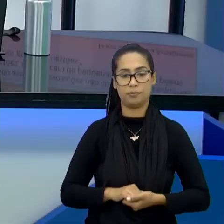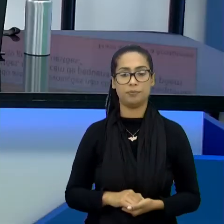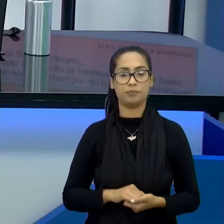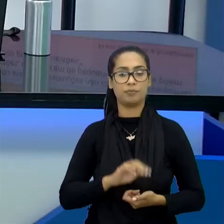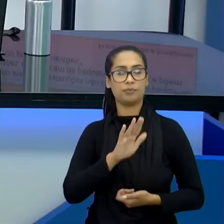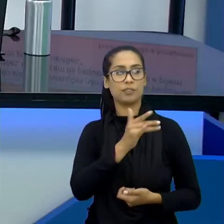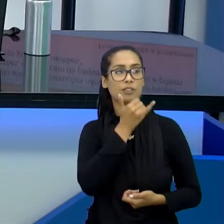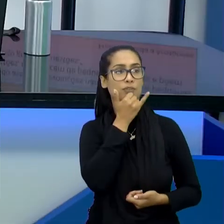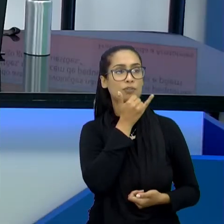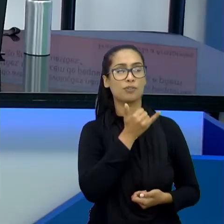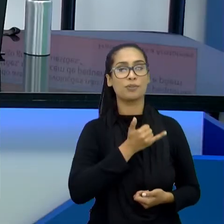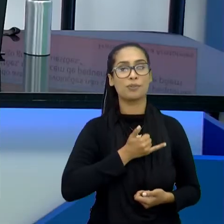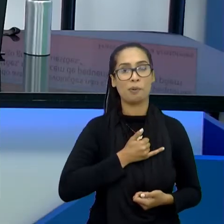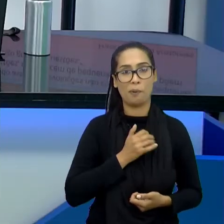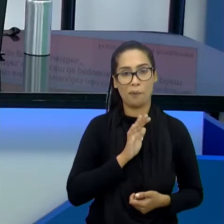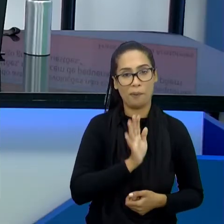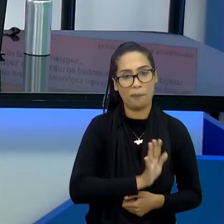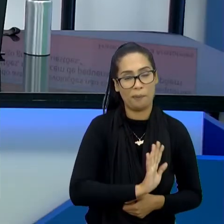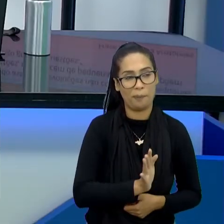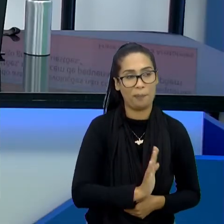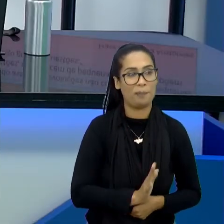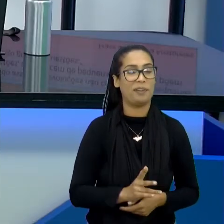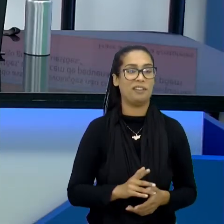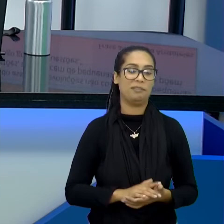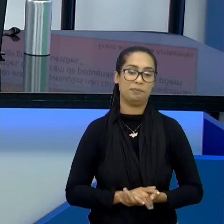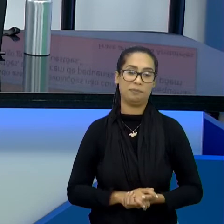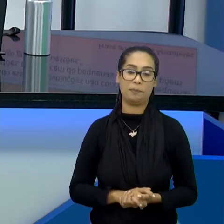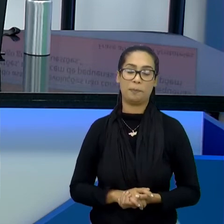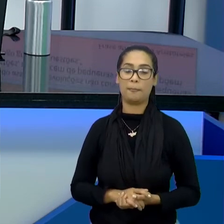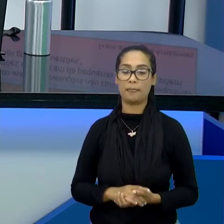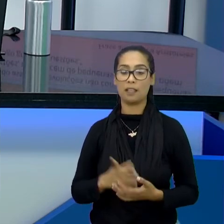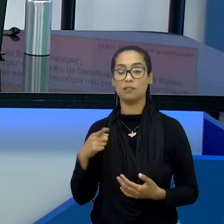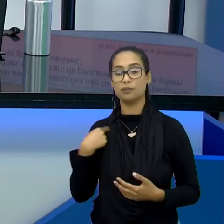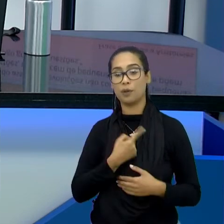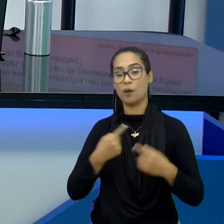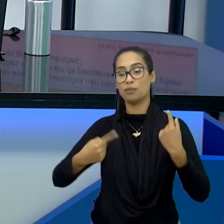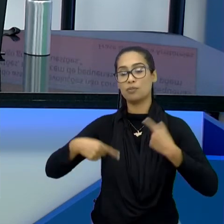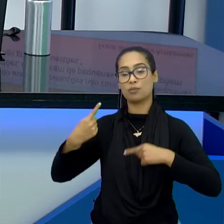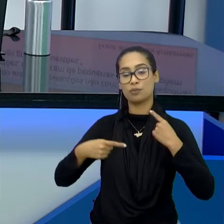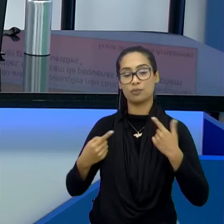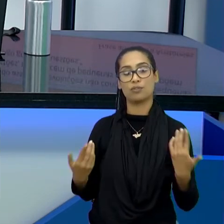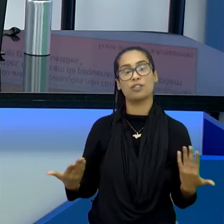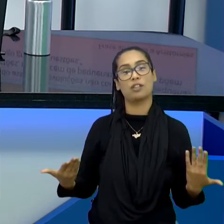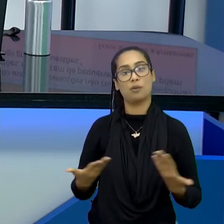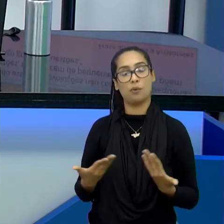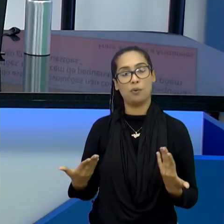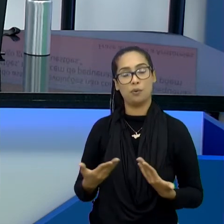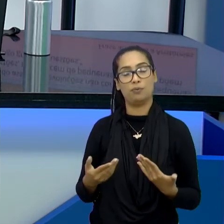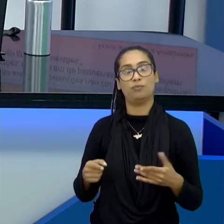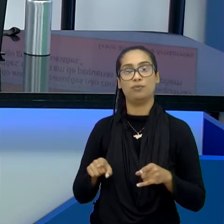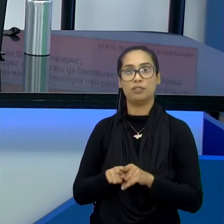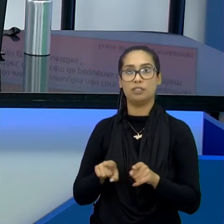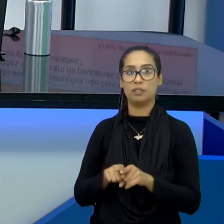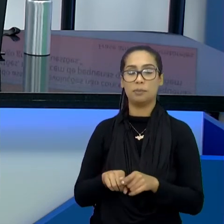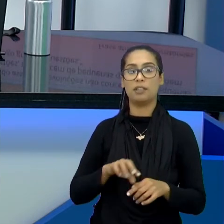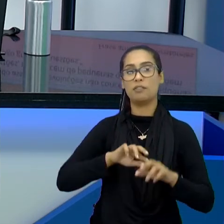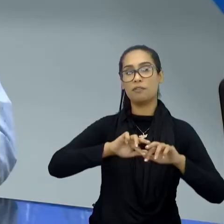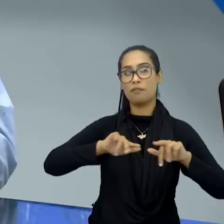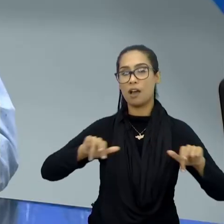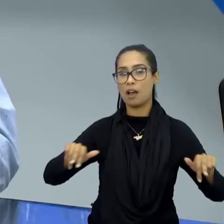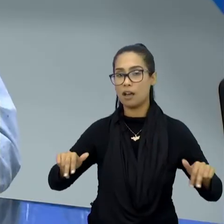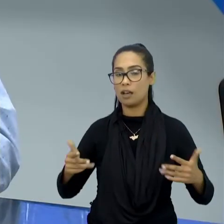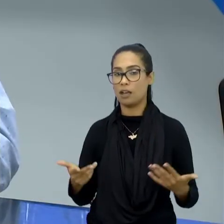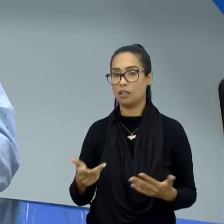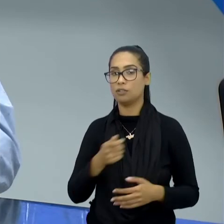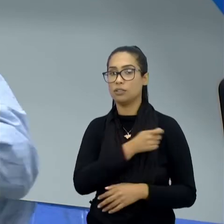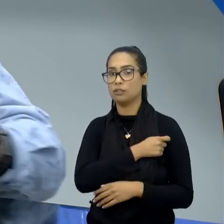te Pois interrompendo, não? é que é muito a cabeça. A gente discutia muito, os estudantes aqui podem até fazer a pesquisa, né, porque a gente fala de